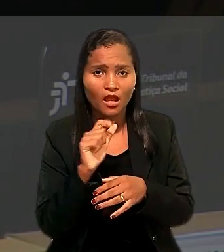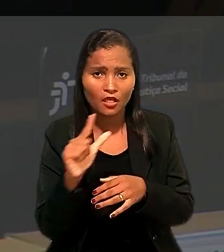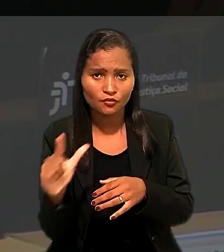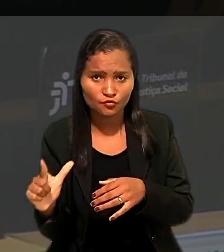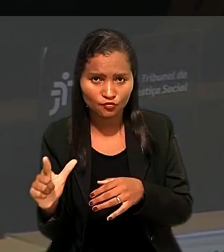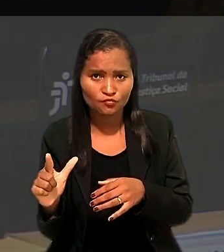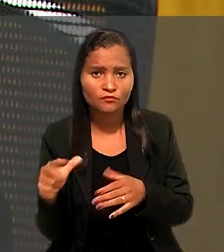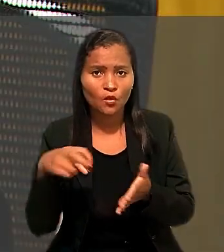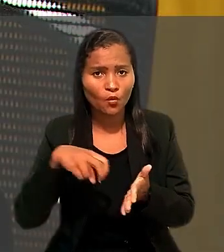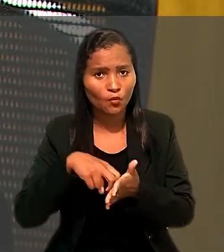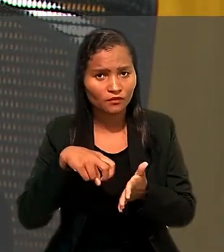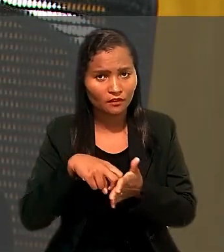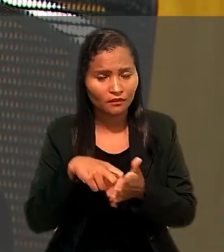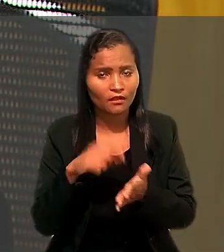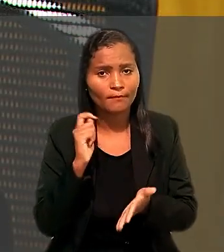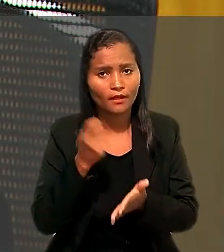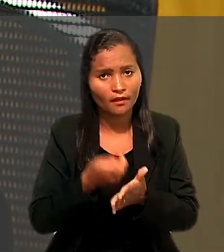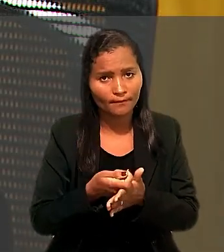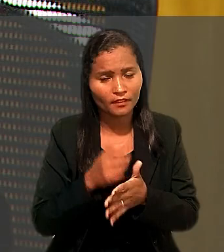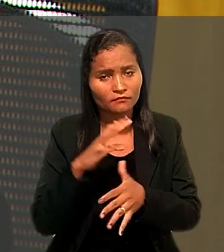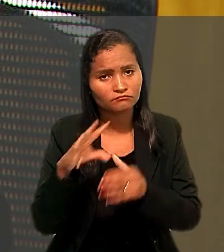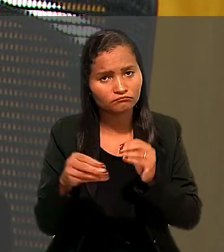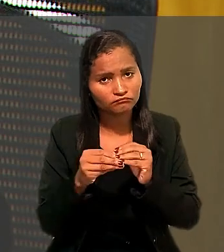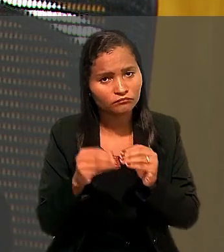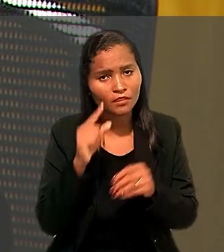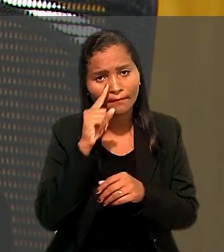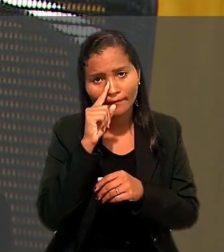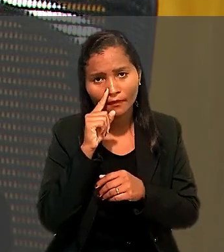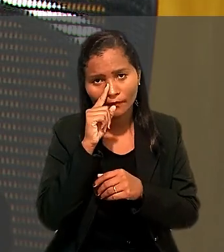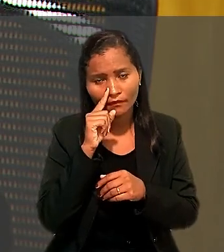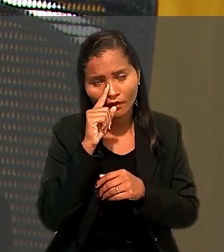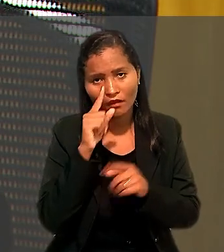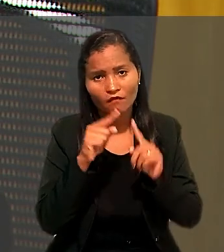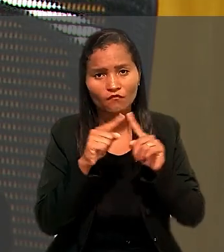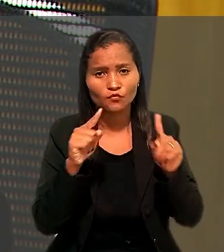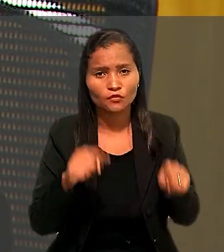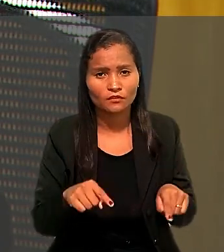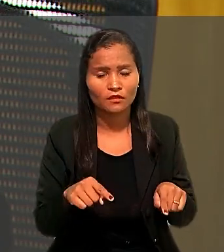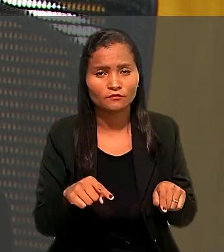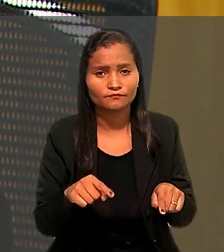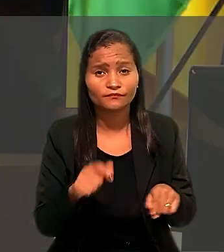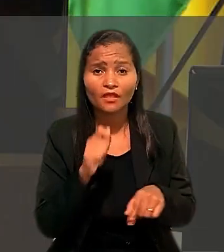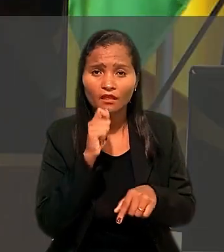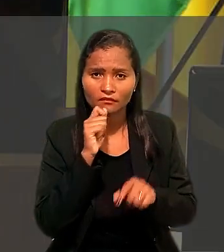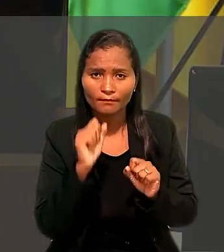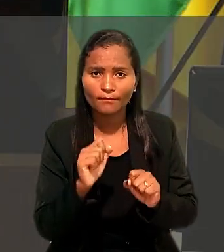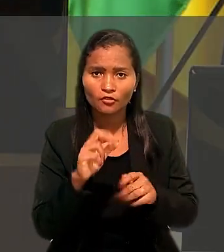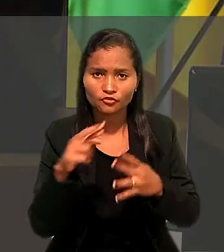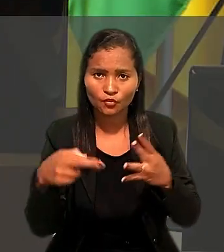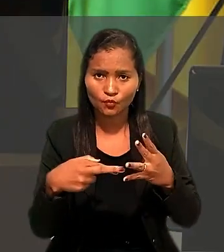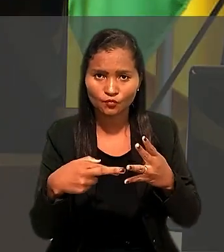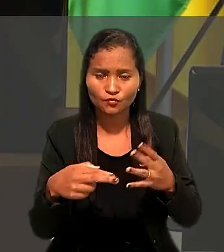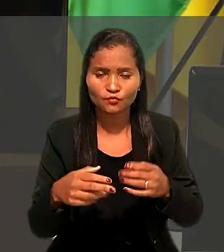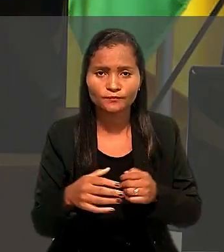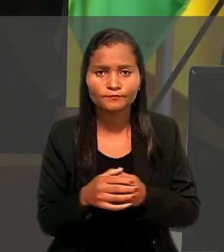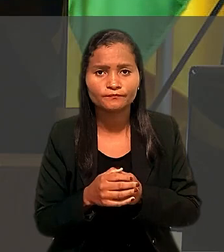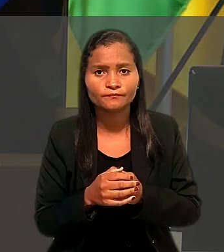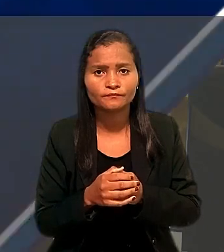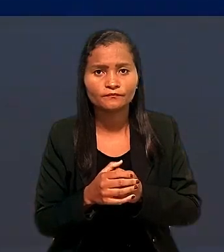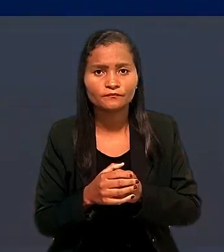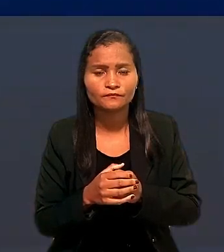Azul Linhas Aéreas foi então condenada ao pagamento do adicional de periculosidade aos empregados. Ainda cabe recurso.